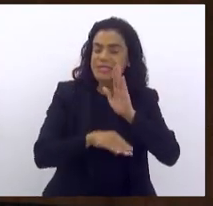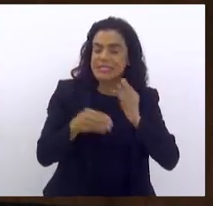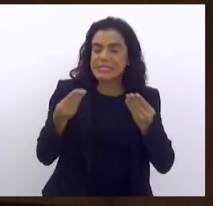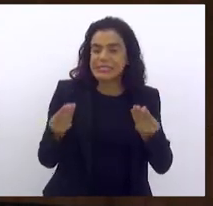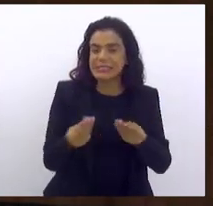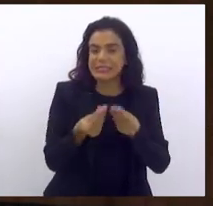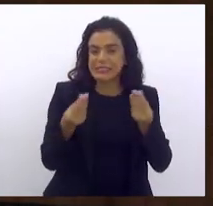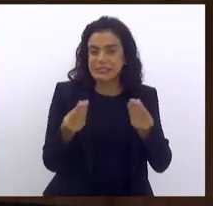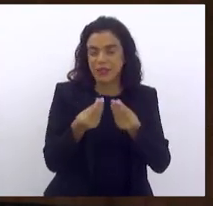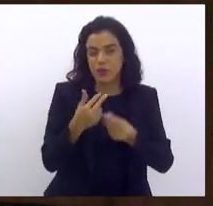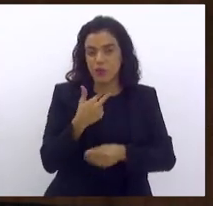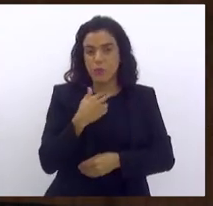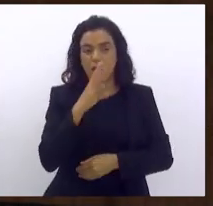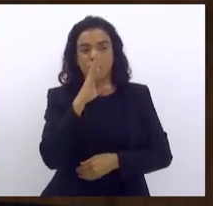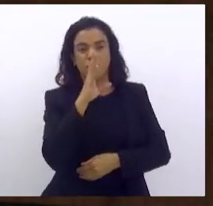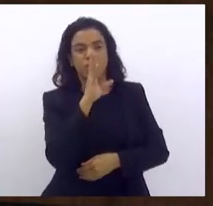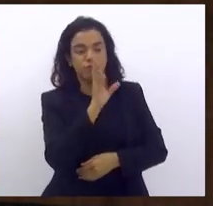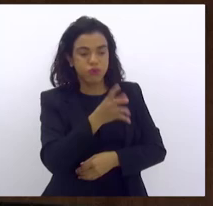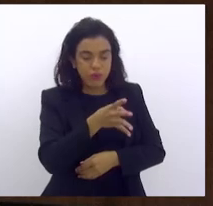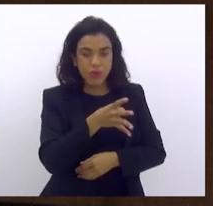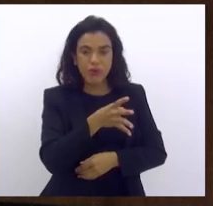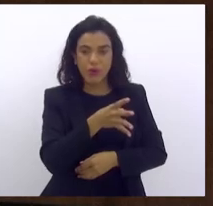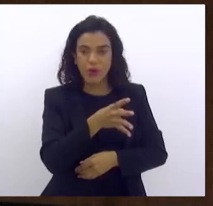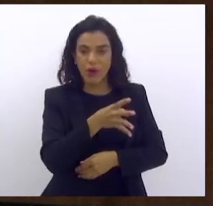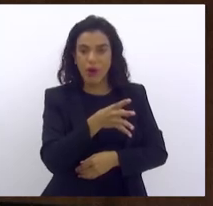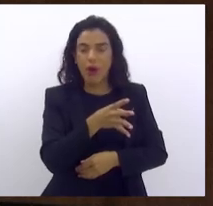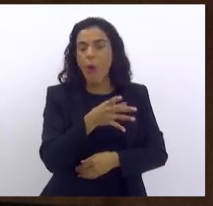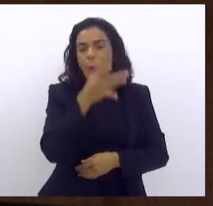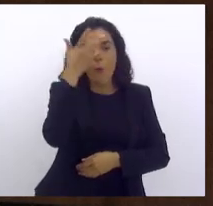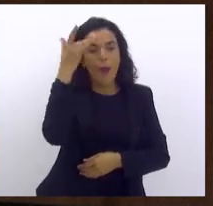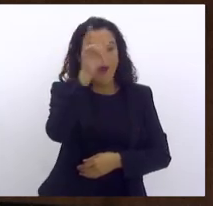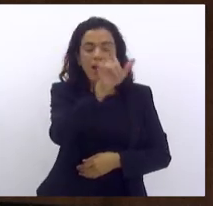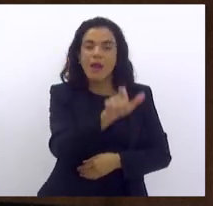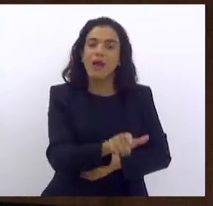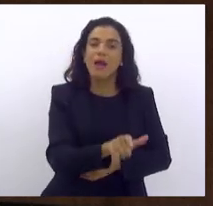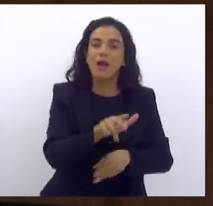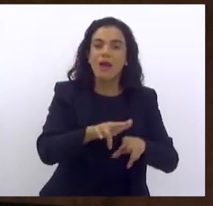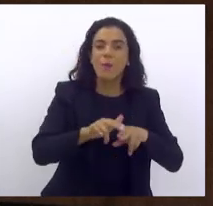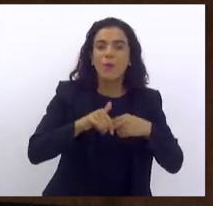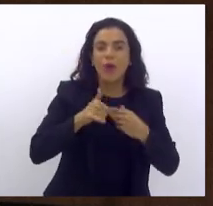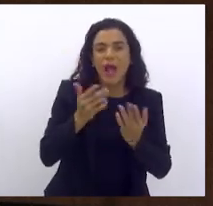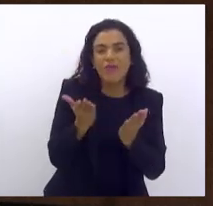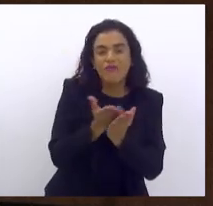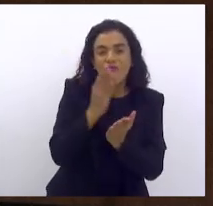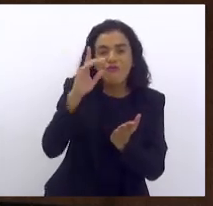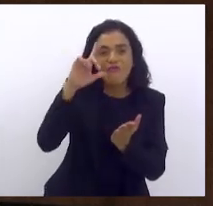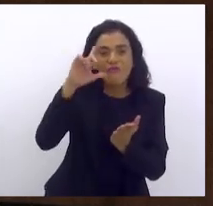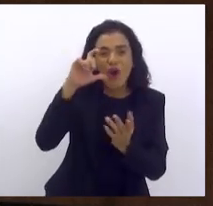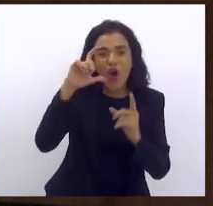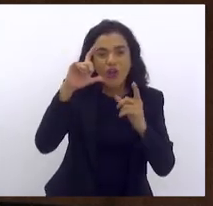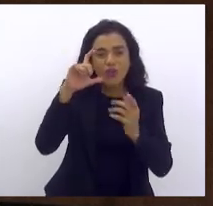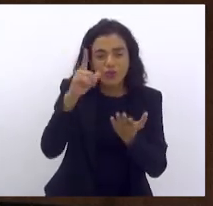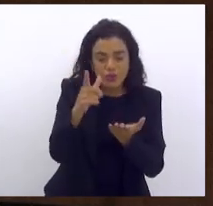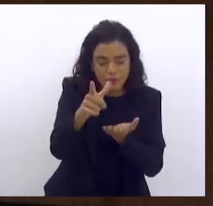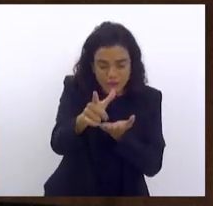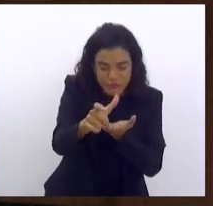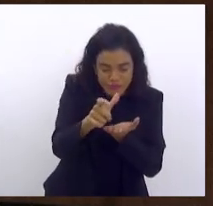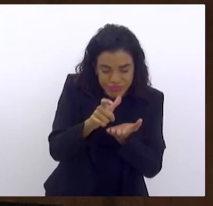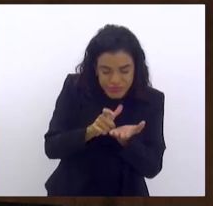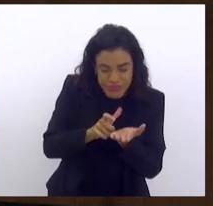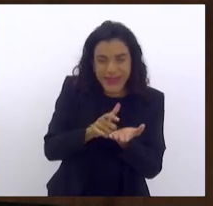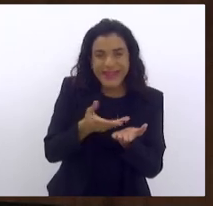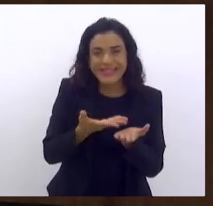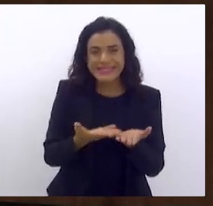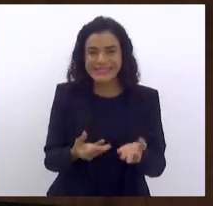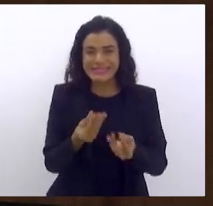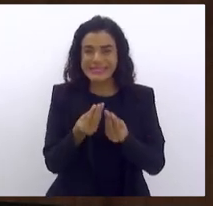fato, usar somente reconhecimento facial, que é um instrumento muito frágil, que já se mostra com muitos erros,